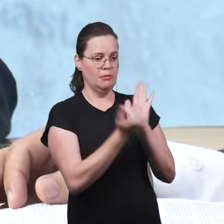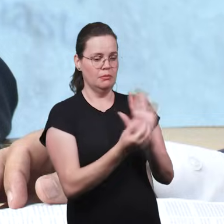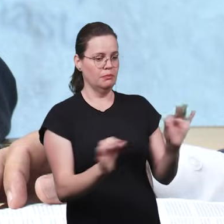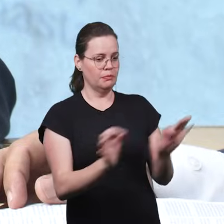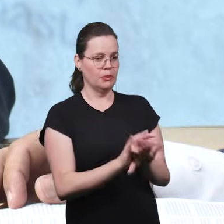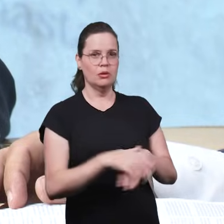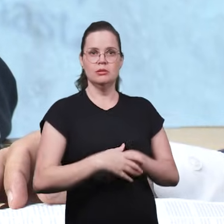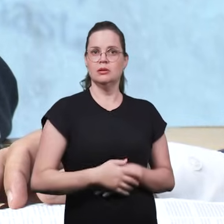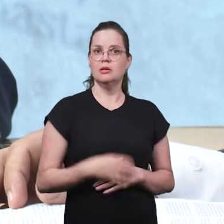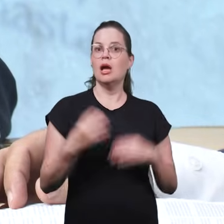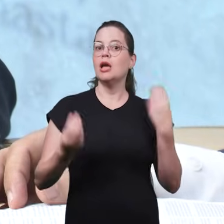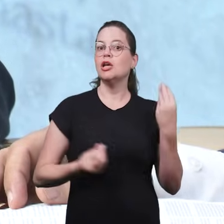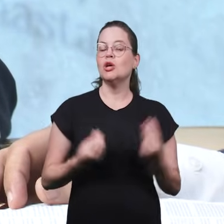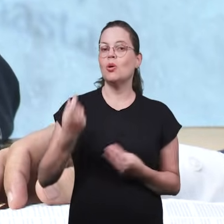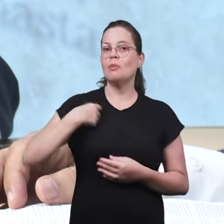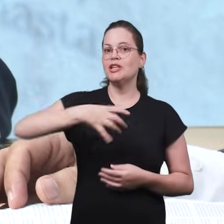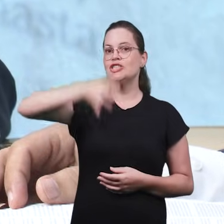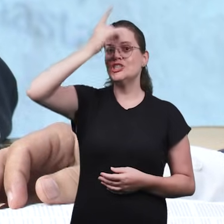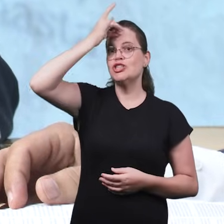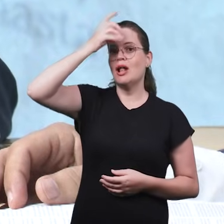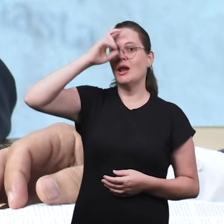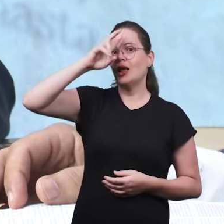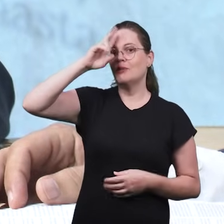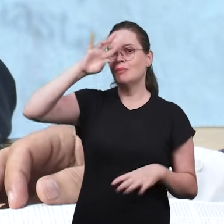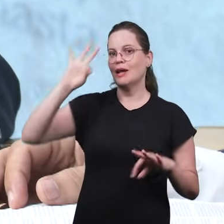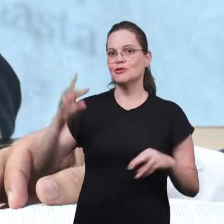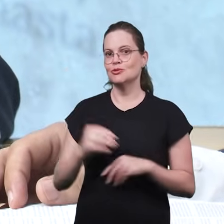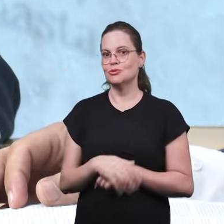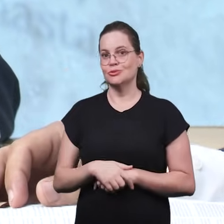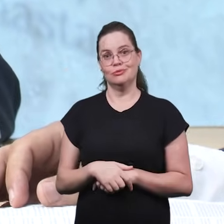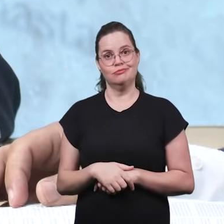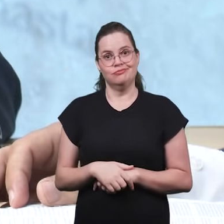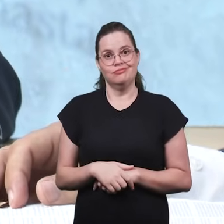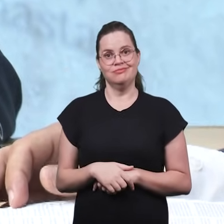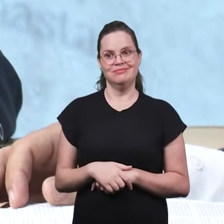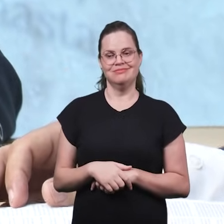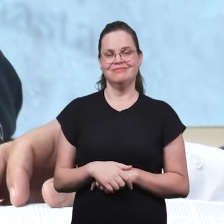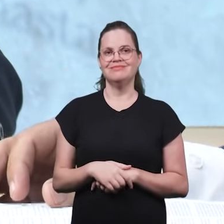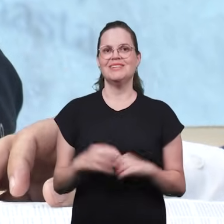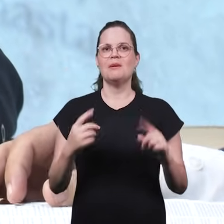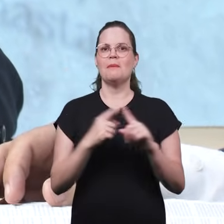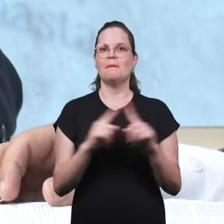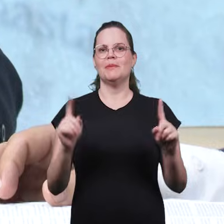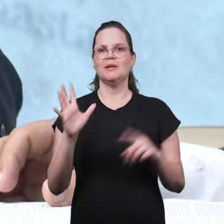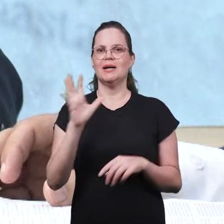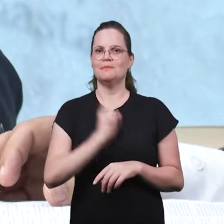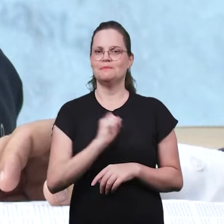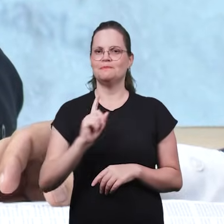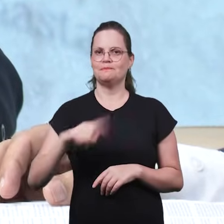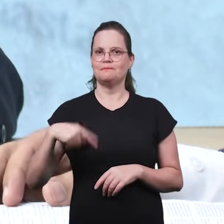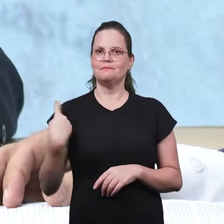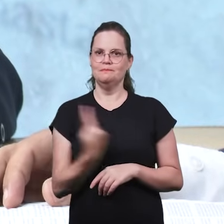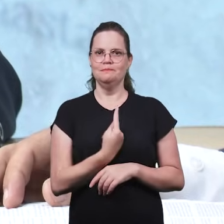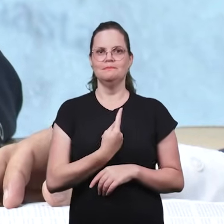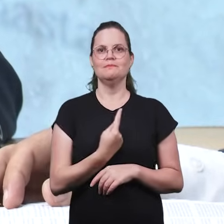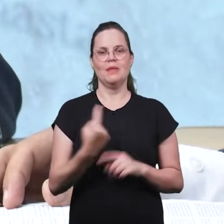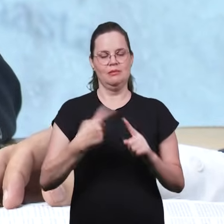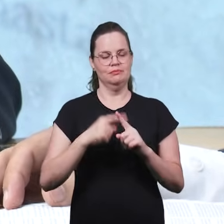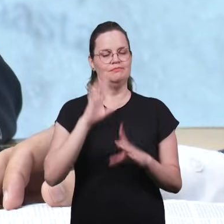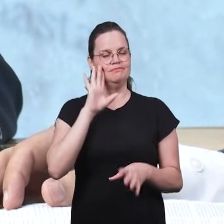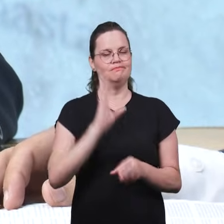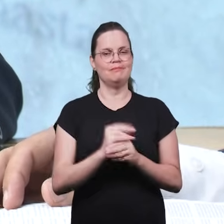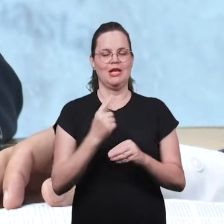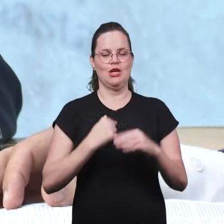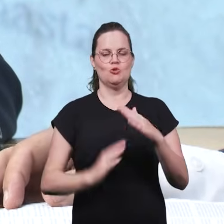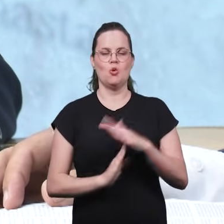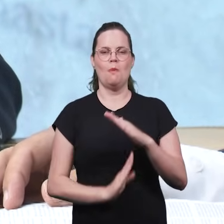e como é que nós íamos lembrar de tudo que ele falou? Mas ele, por amor a nós, a nossa limitação,